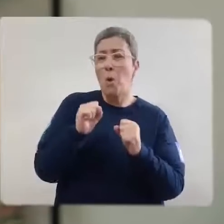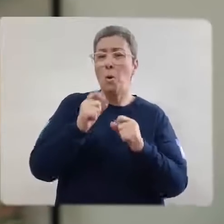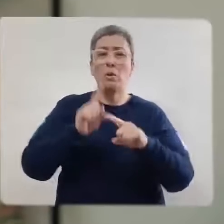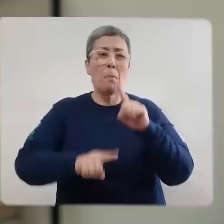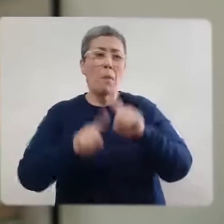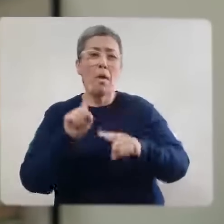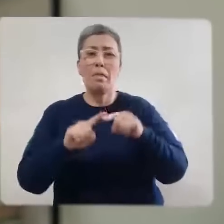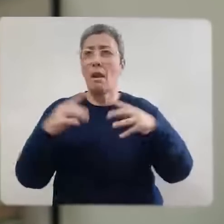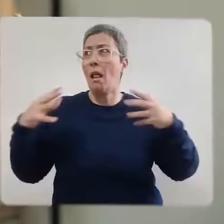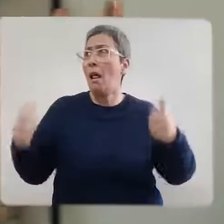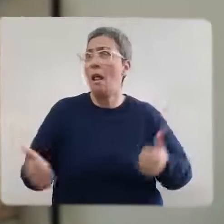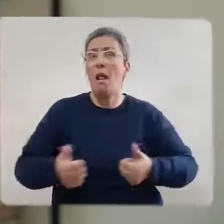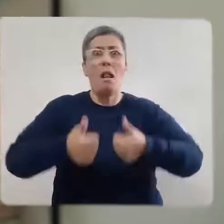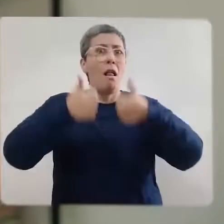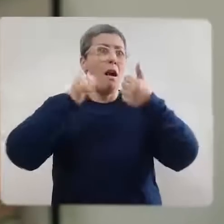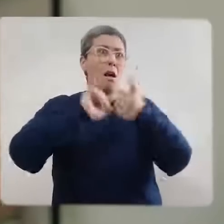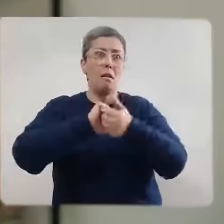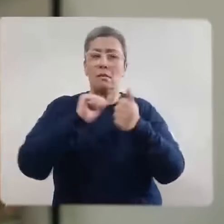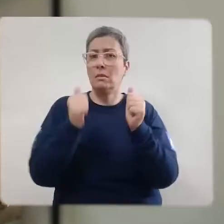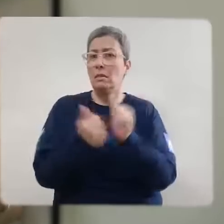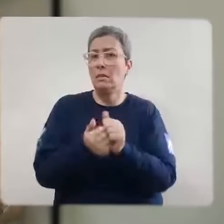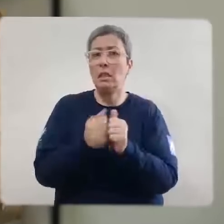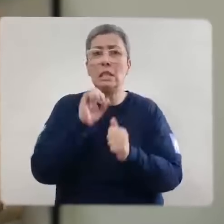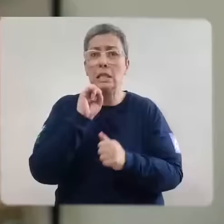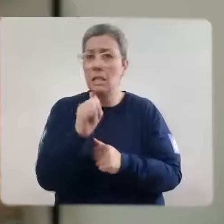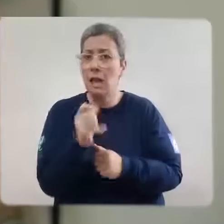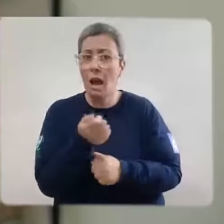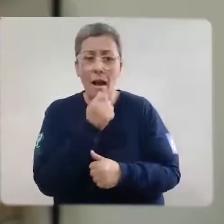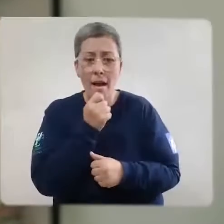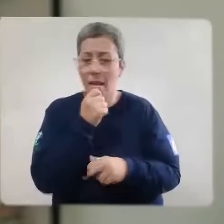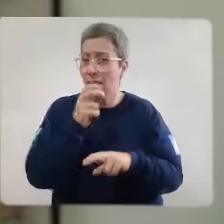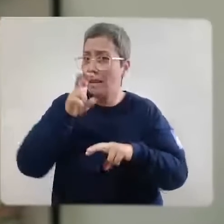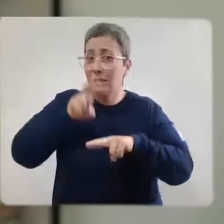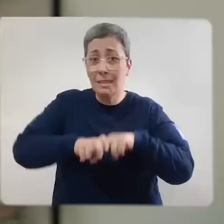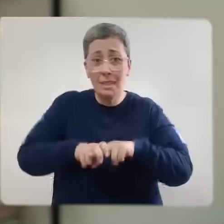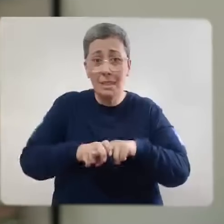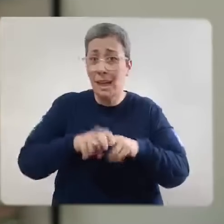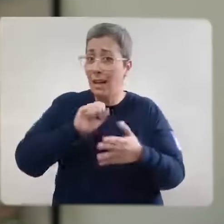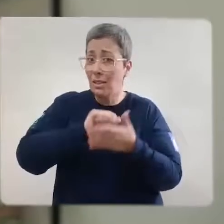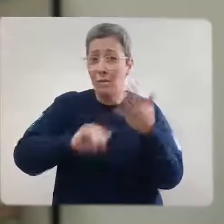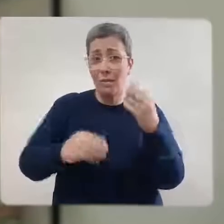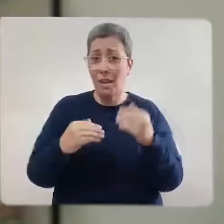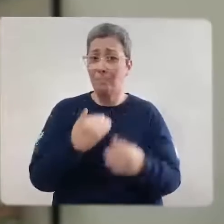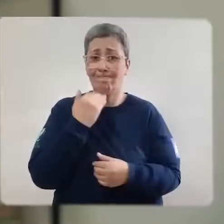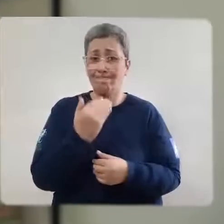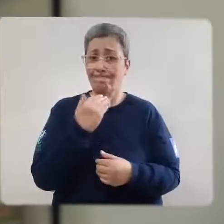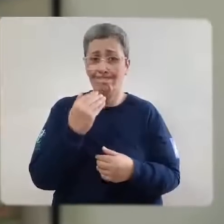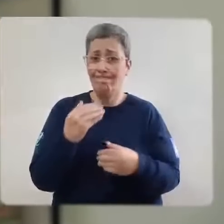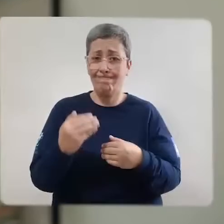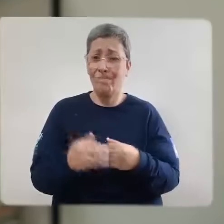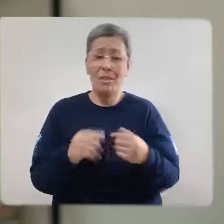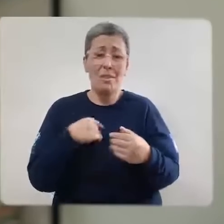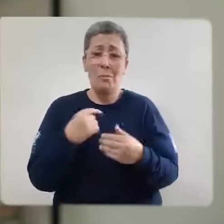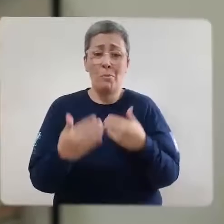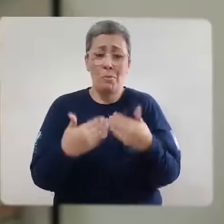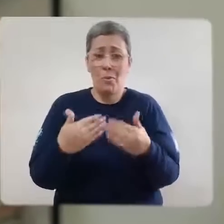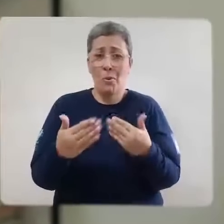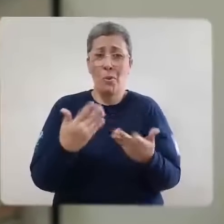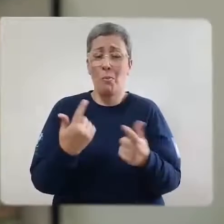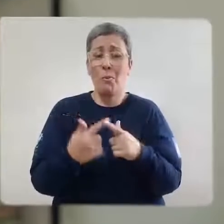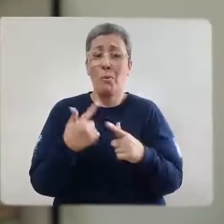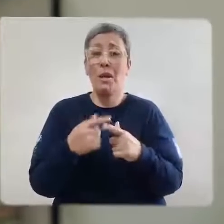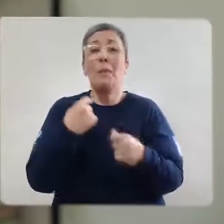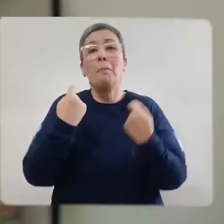ter um material assim, melhor adaptado a ele. Se ele não senta, essa atividade não funciona de forma nenhuma. Por